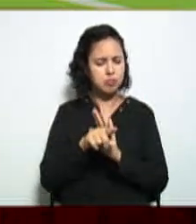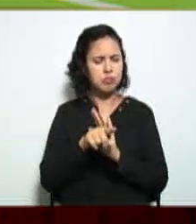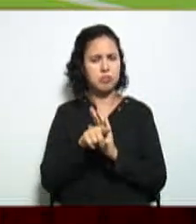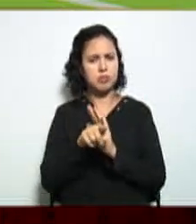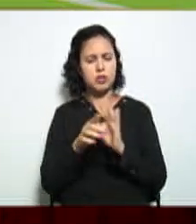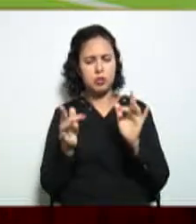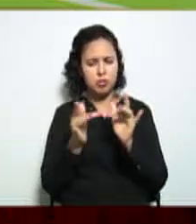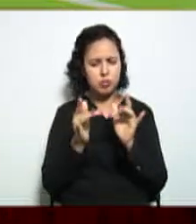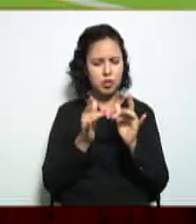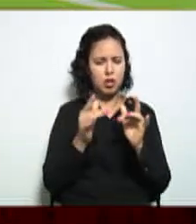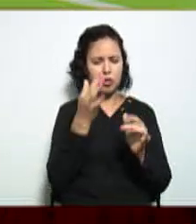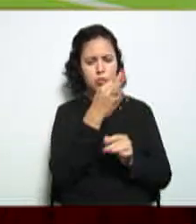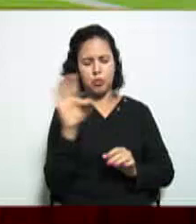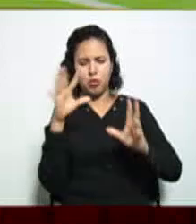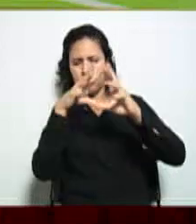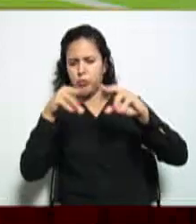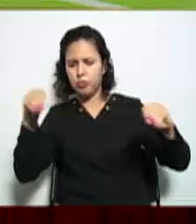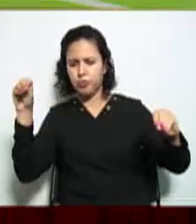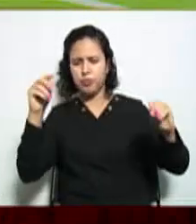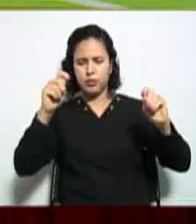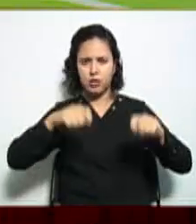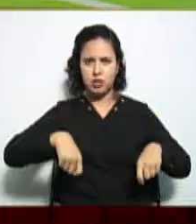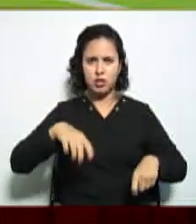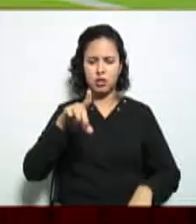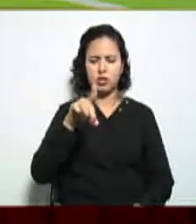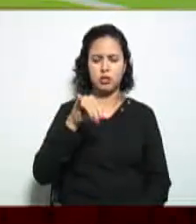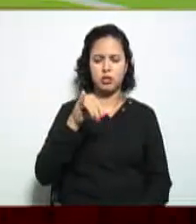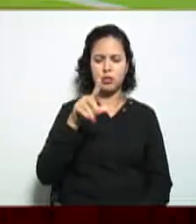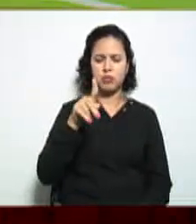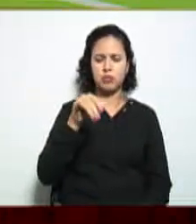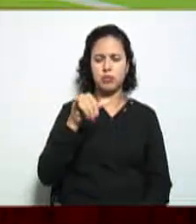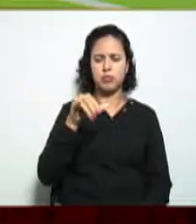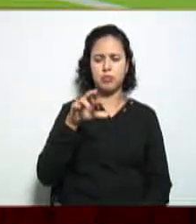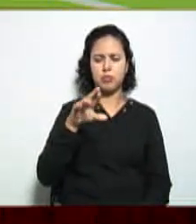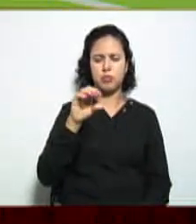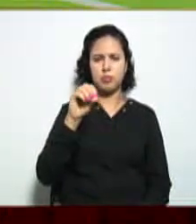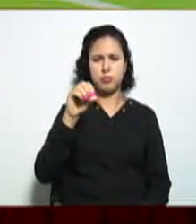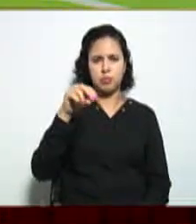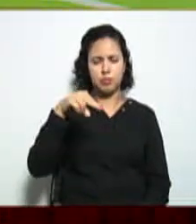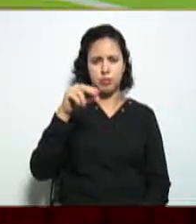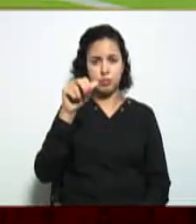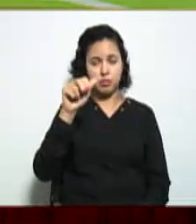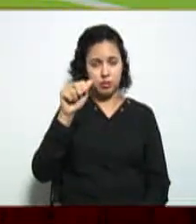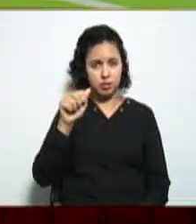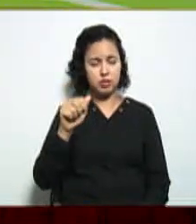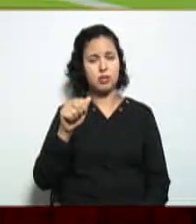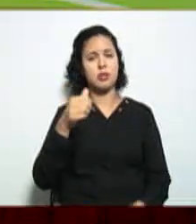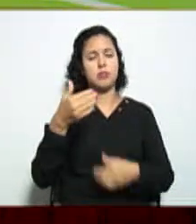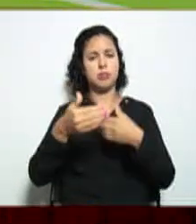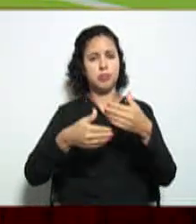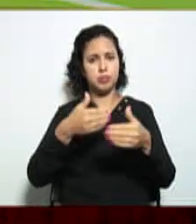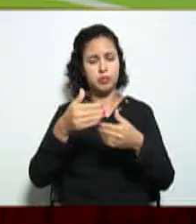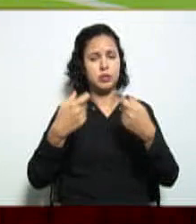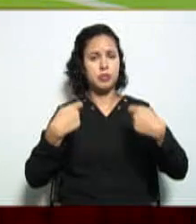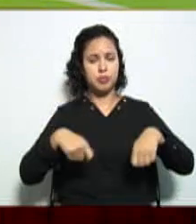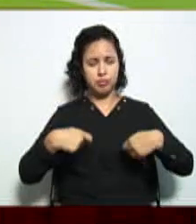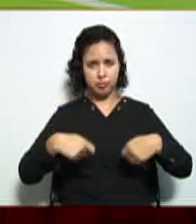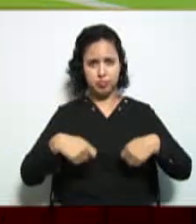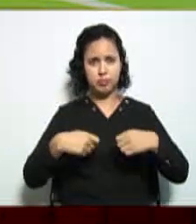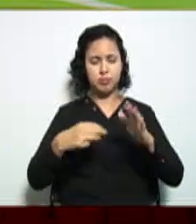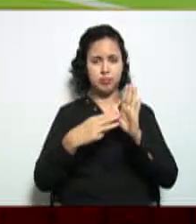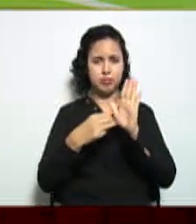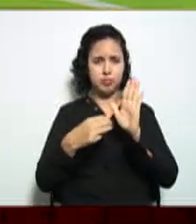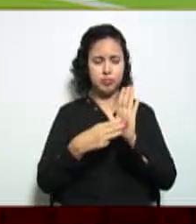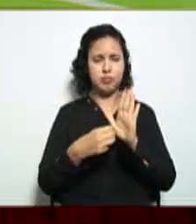ver se a dipirona realmente tirava a dor das pessoas. Então, esse processo precisa de um método.